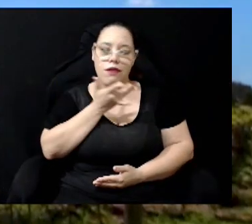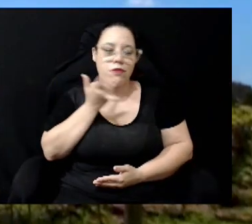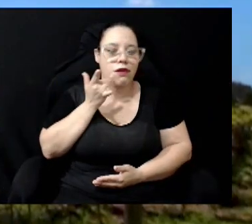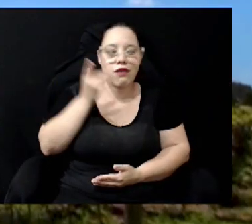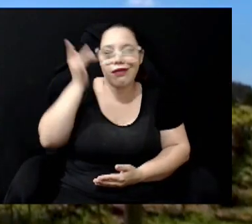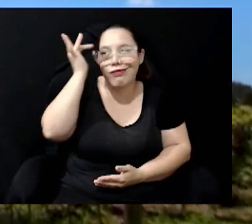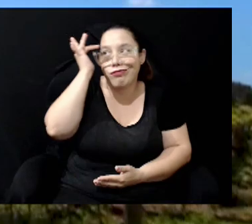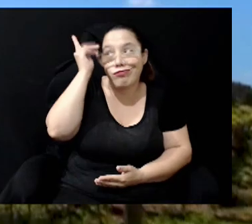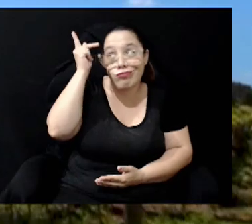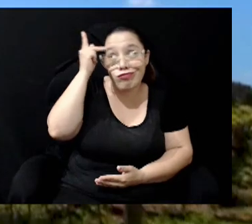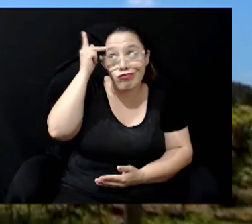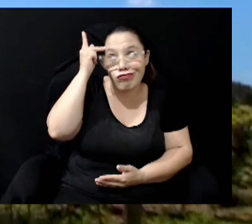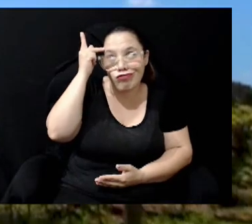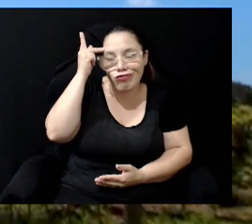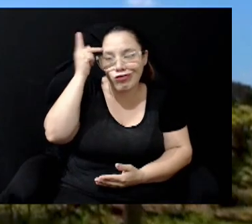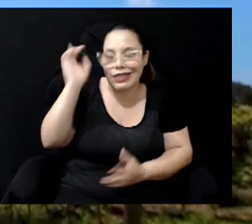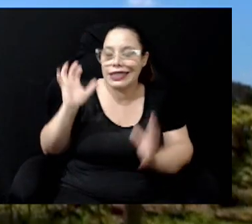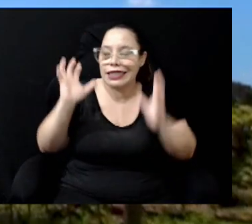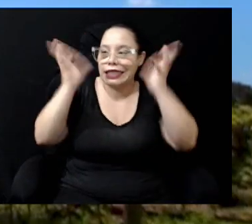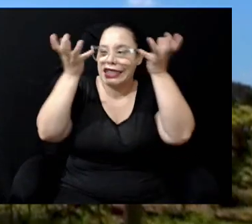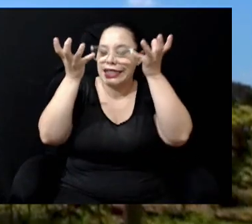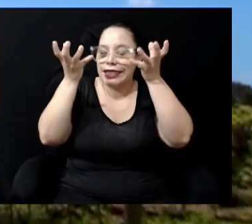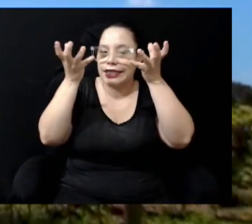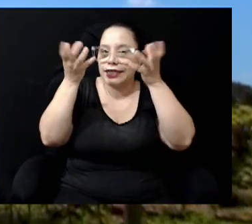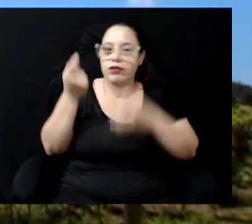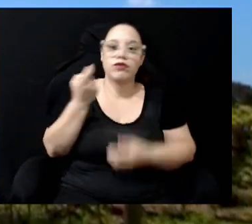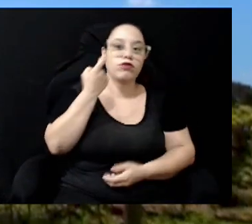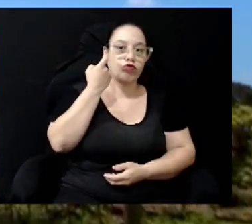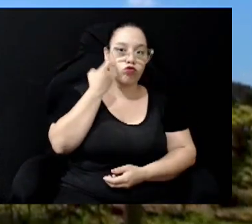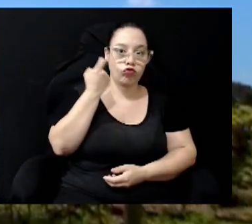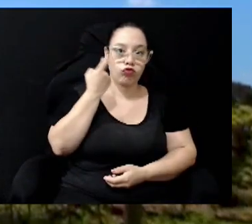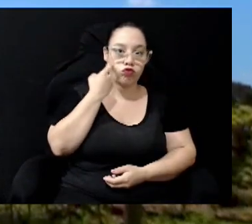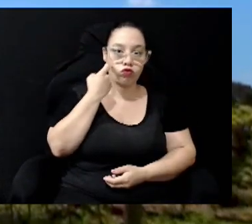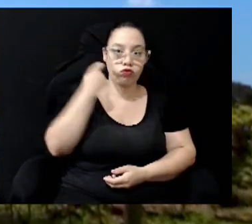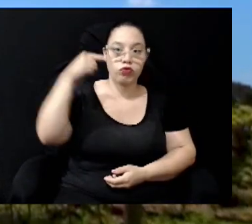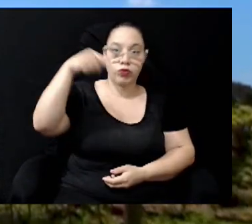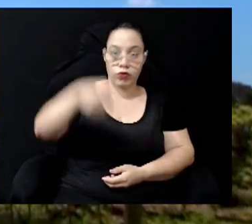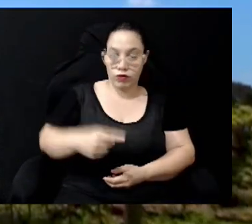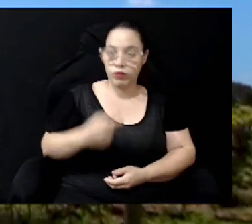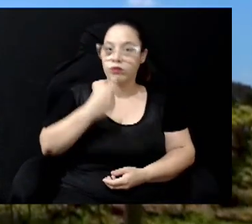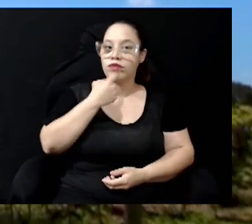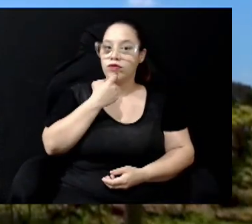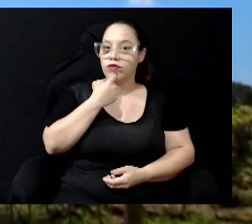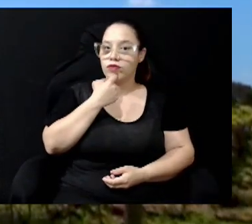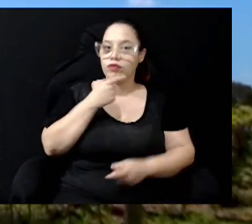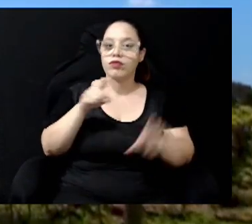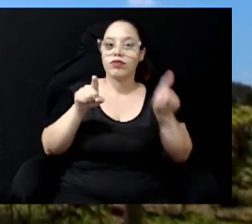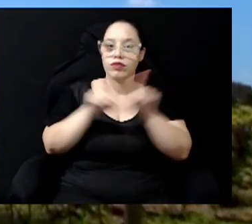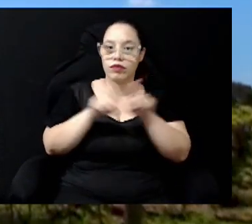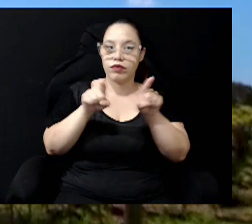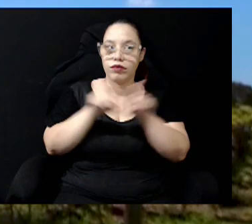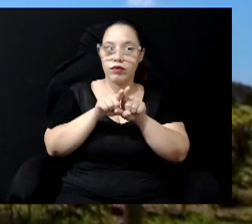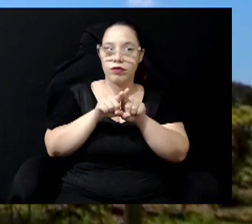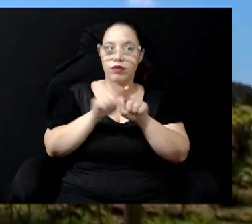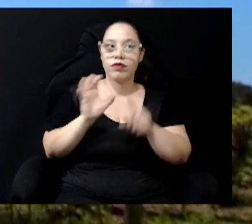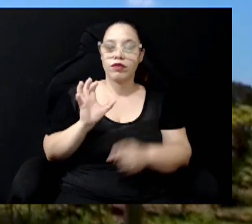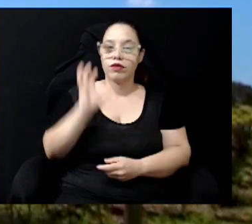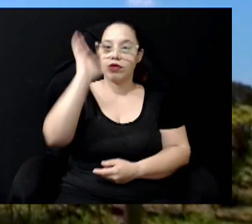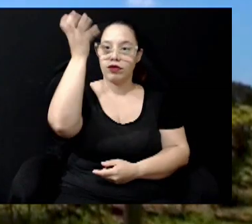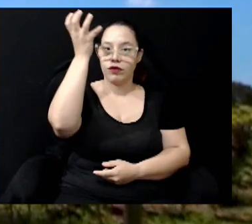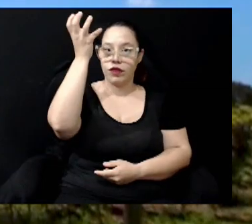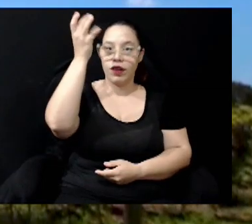portanto, está acontecendo nesta sexta-feira aqui em Campinas. Também será realizado amanhã,